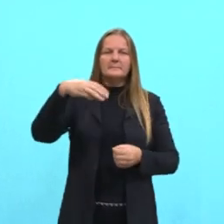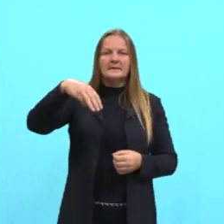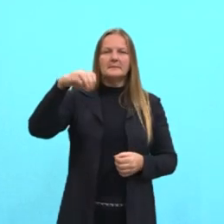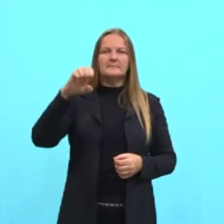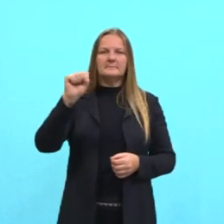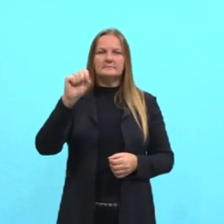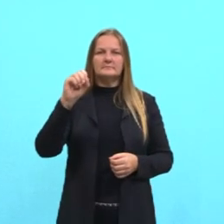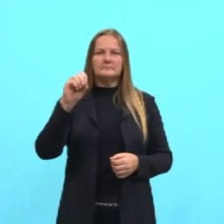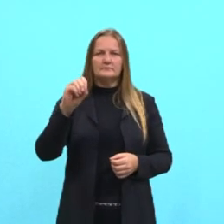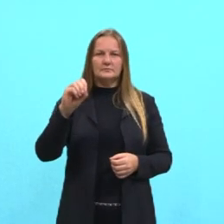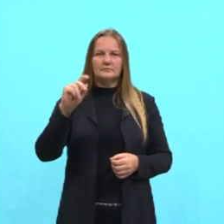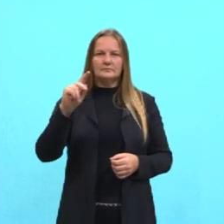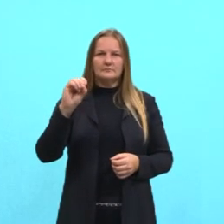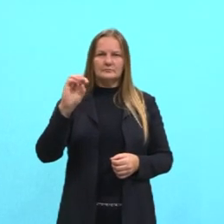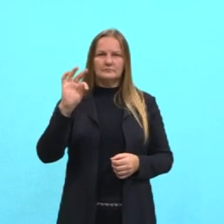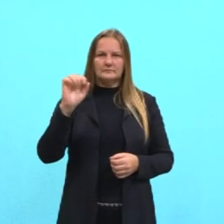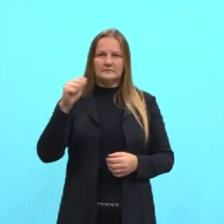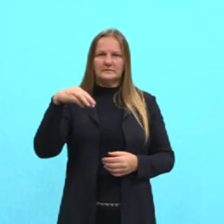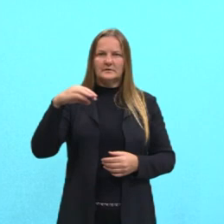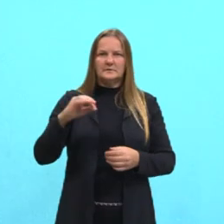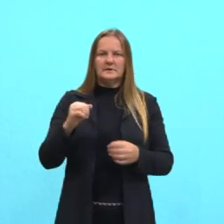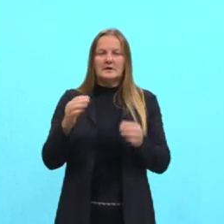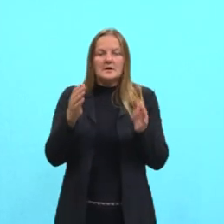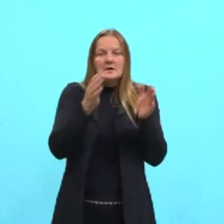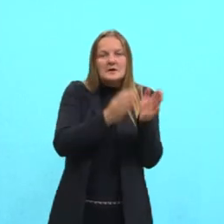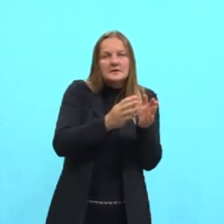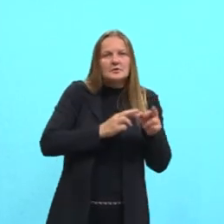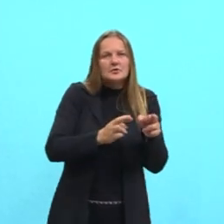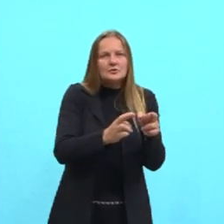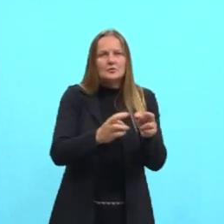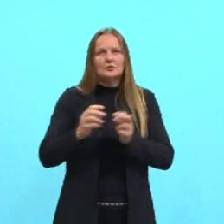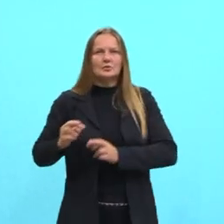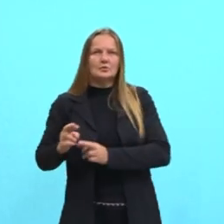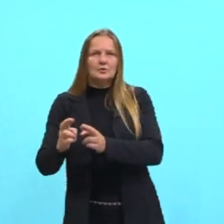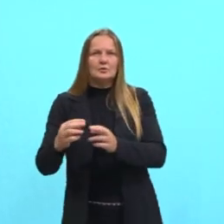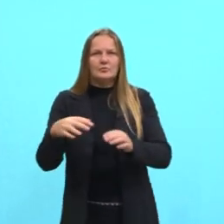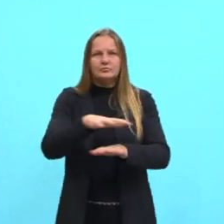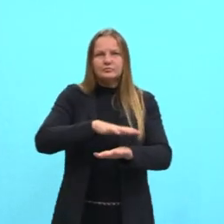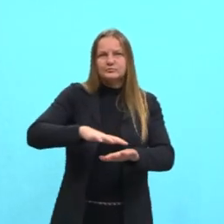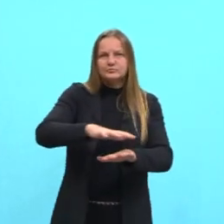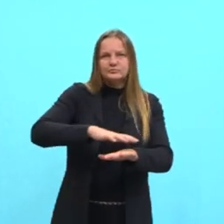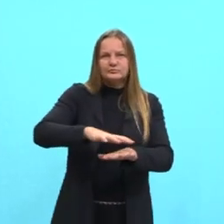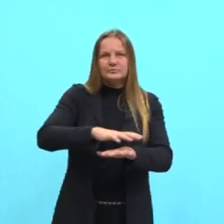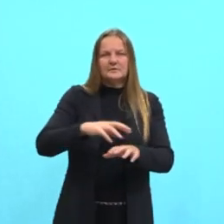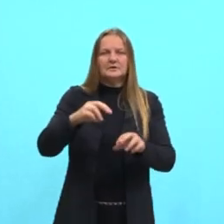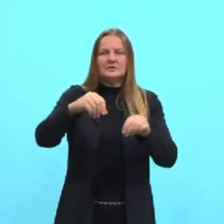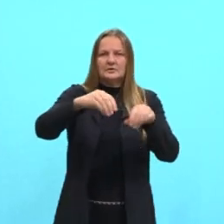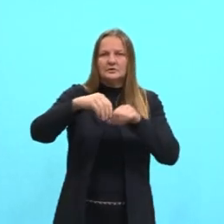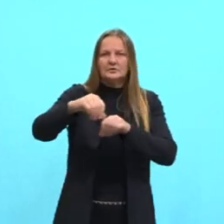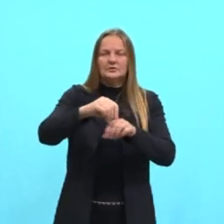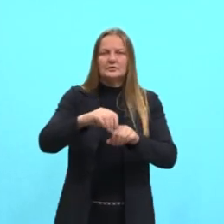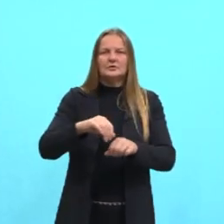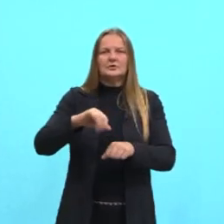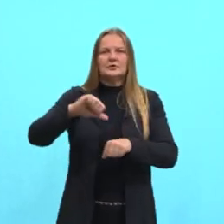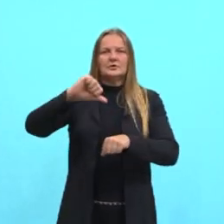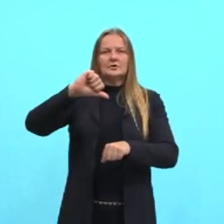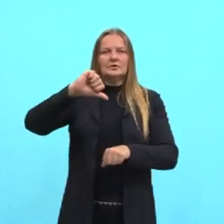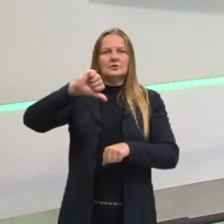região localizada entre os rios tigres e o rio Eufrates né atualmente correspondente aos territórios do